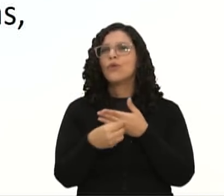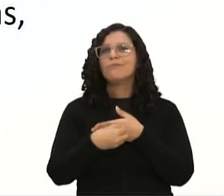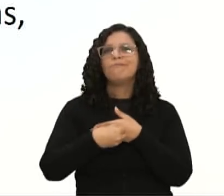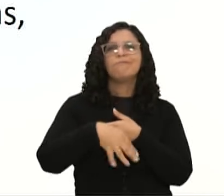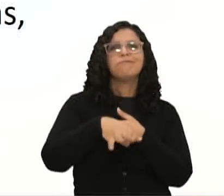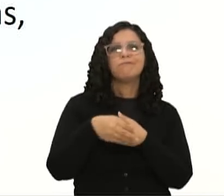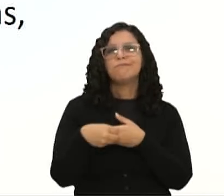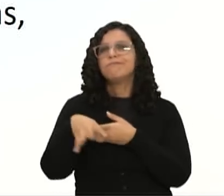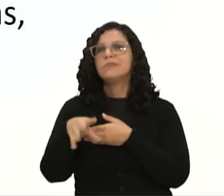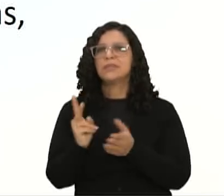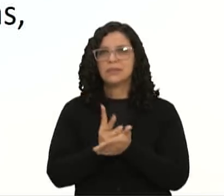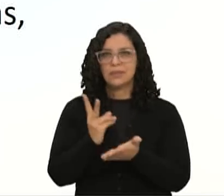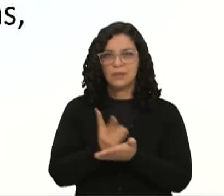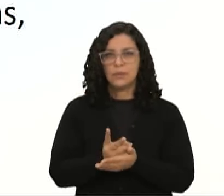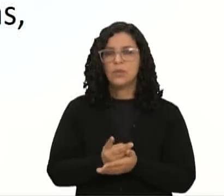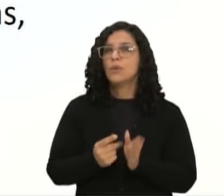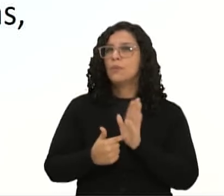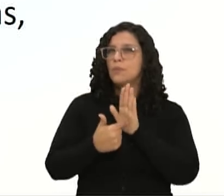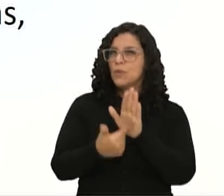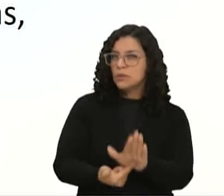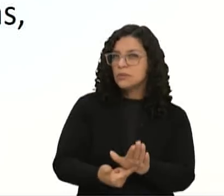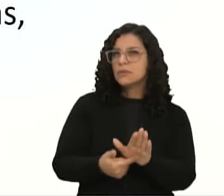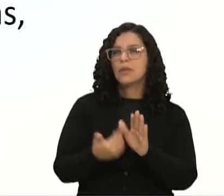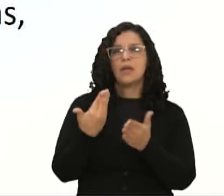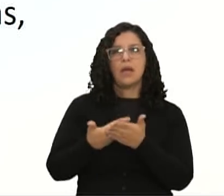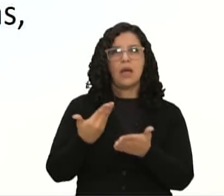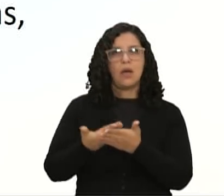tirinhas. Eu já trouxe aqui em algumas aulas